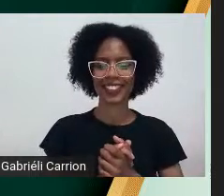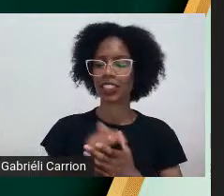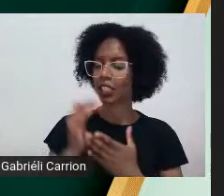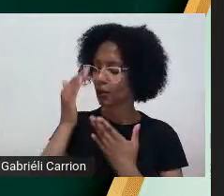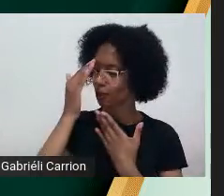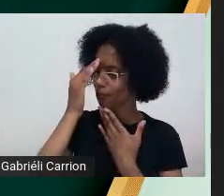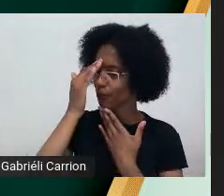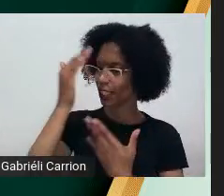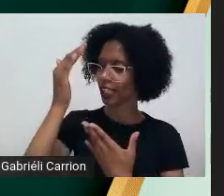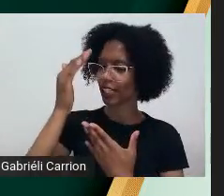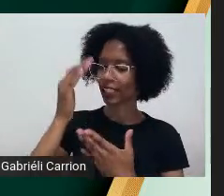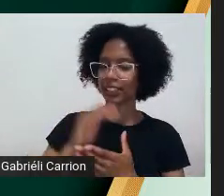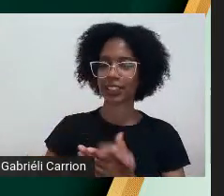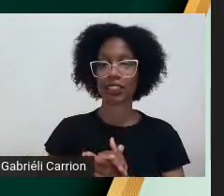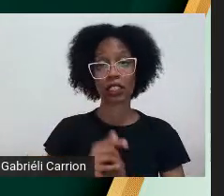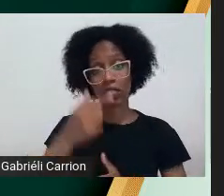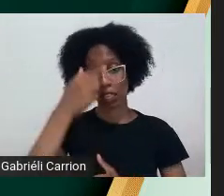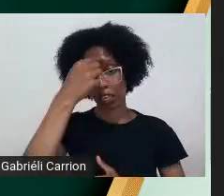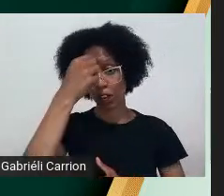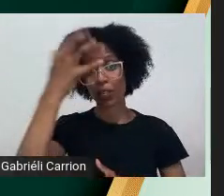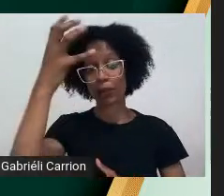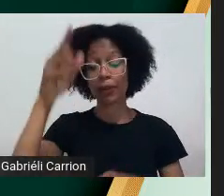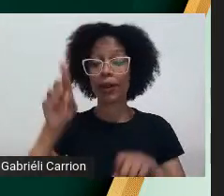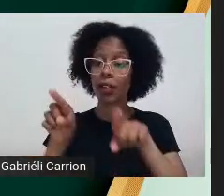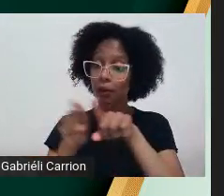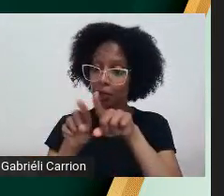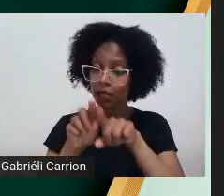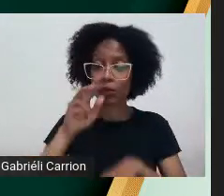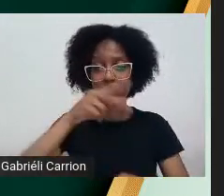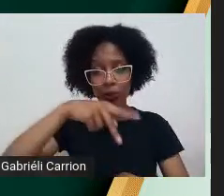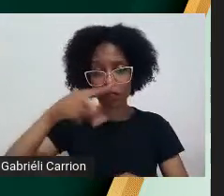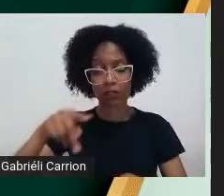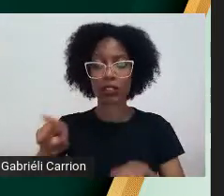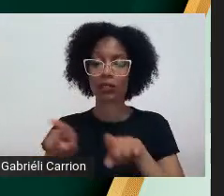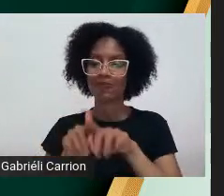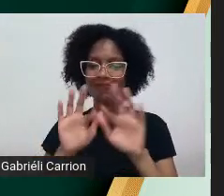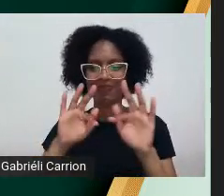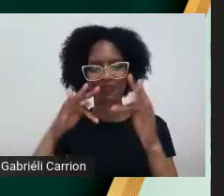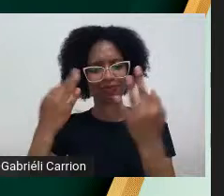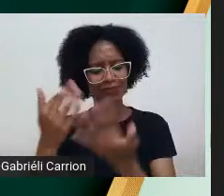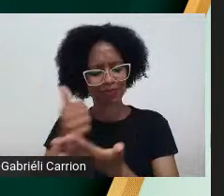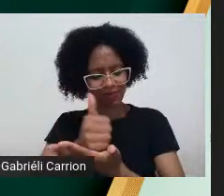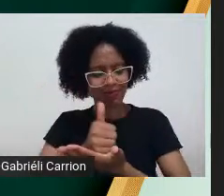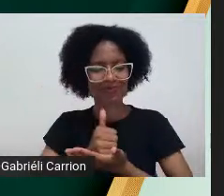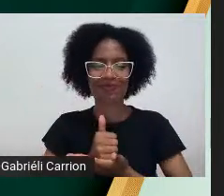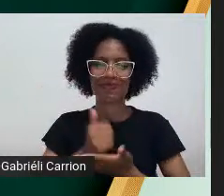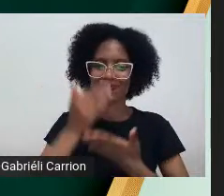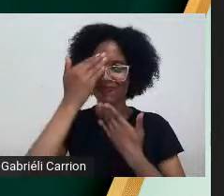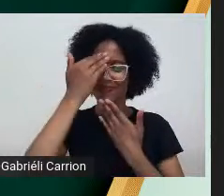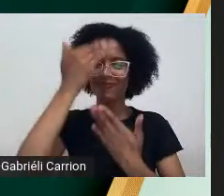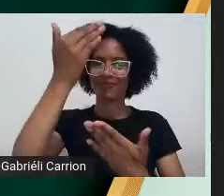Obrigada. Agradeço à Unipampa, aos meus professores e familiares que me apoiaram.